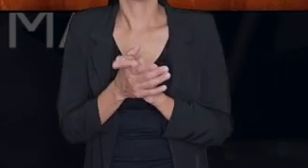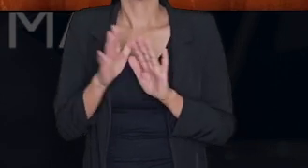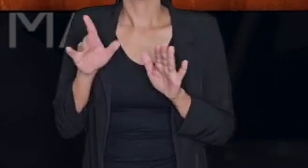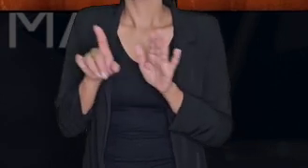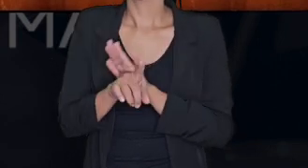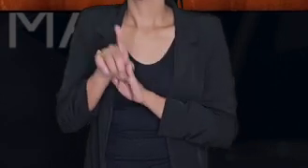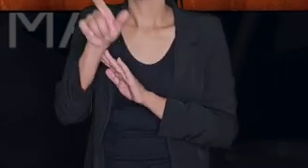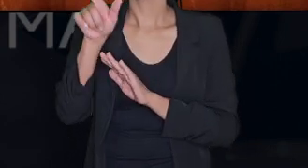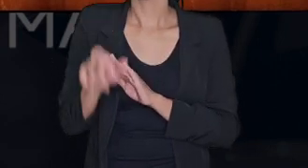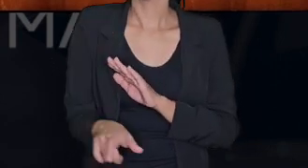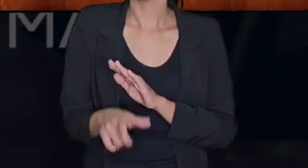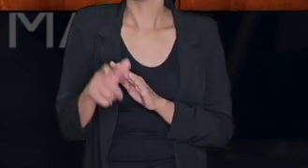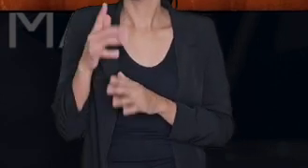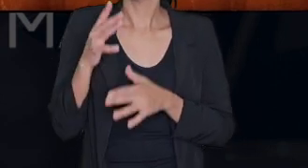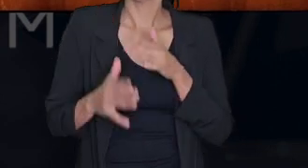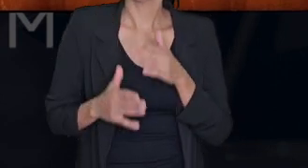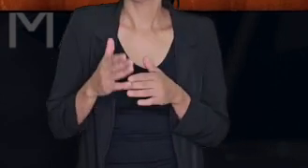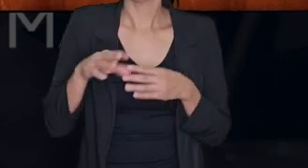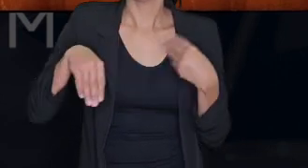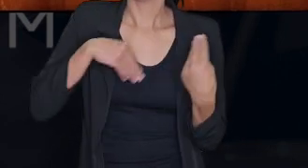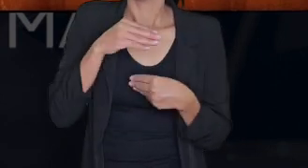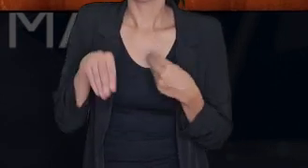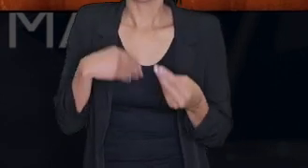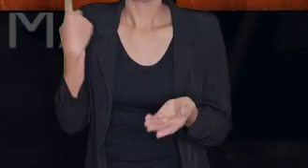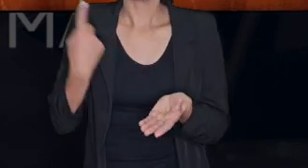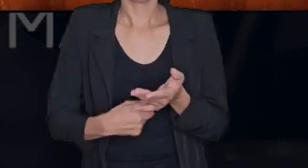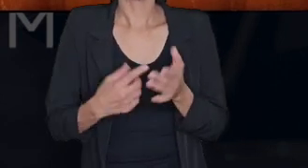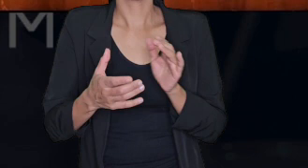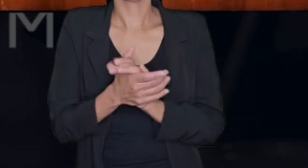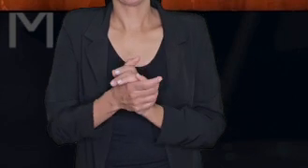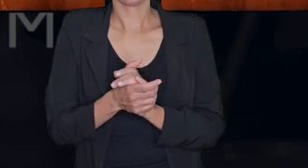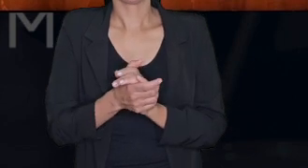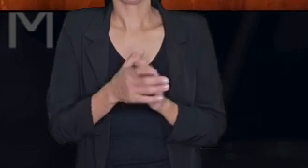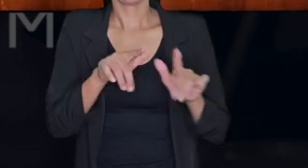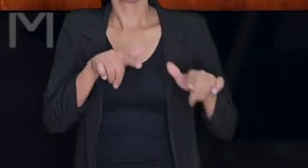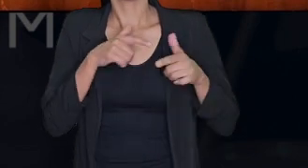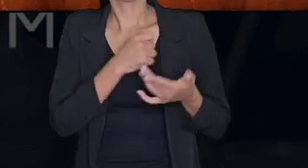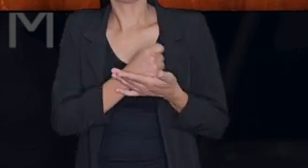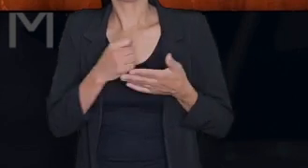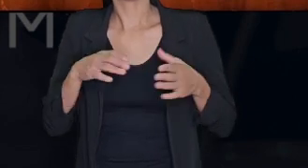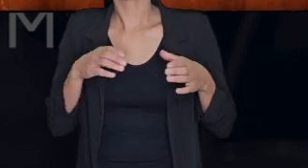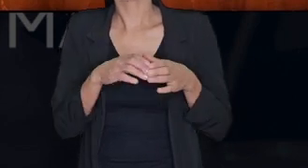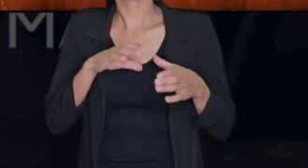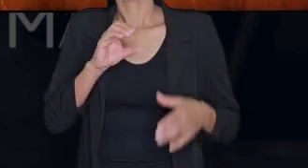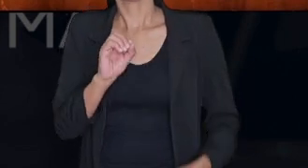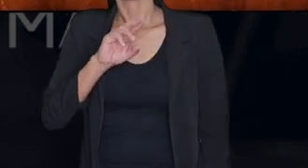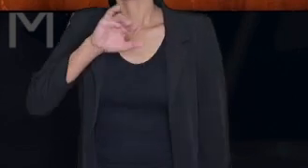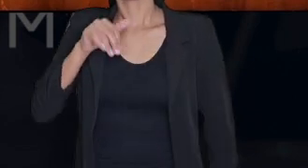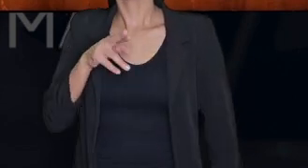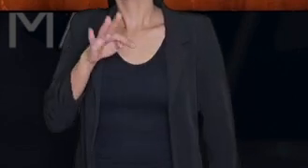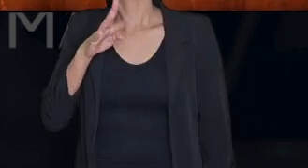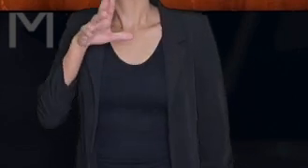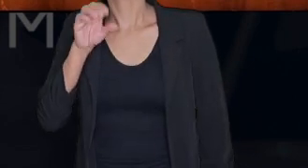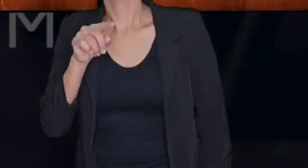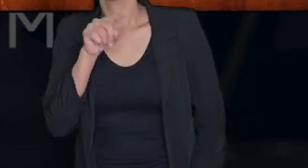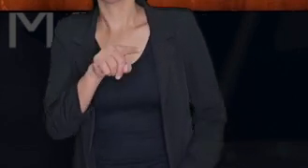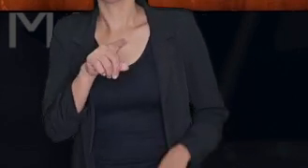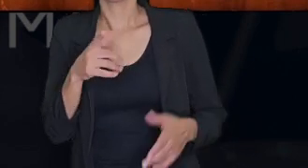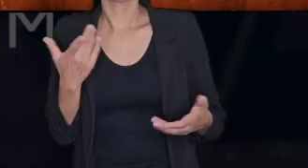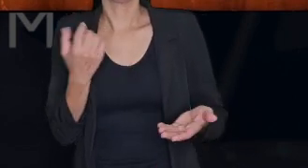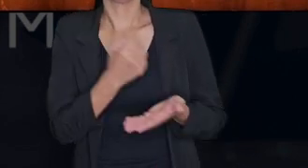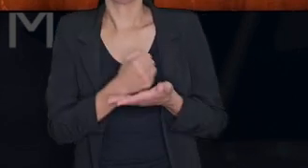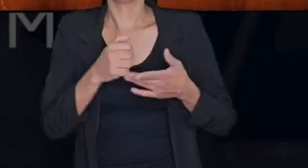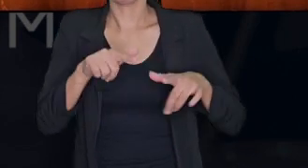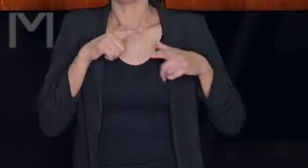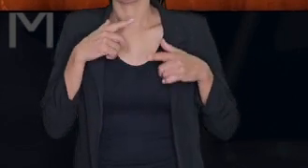vontade dos noivos. Você fala, Hércules, mas você está aqui embaralhando pacto antinupcial com testamento conjuntivo. Porque